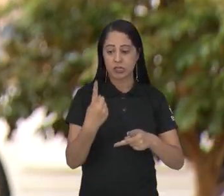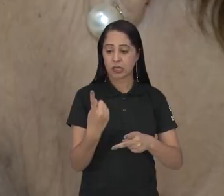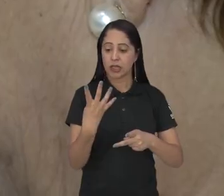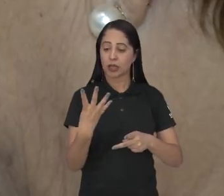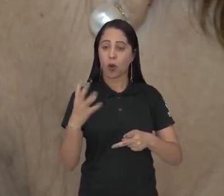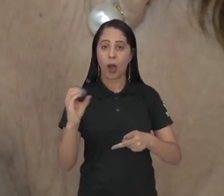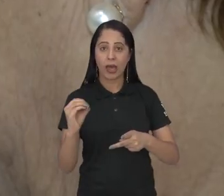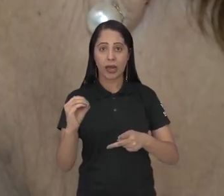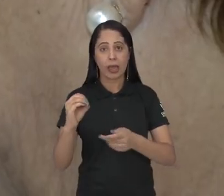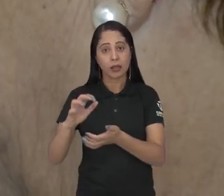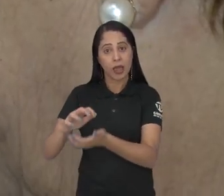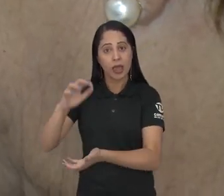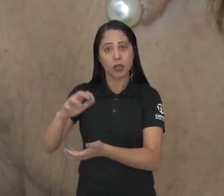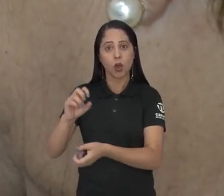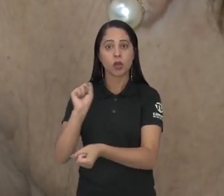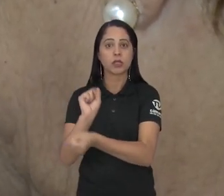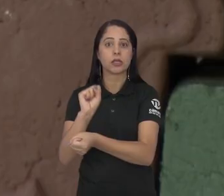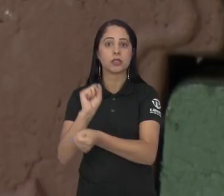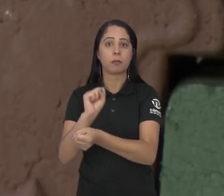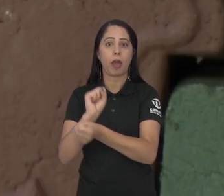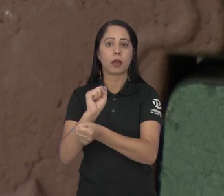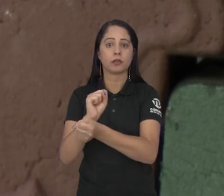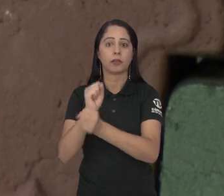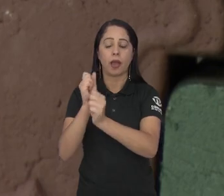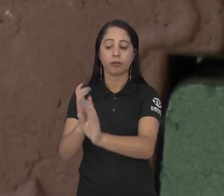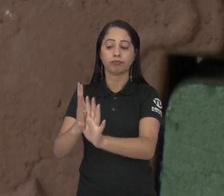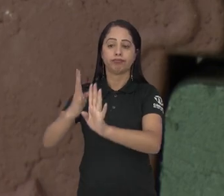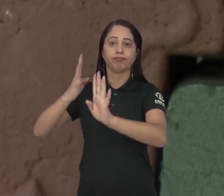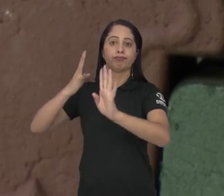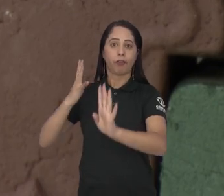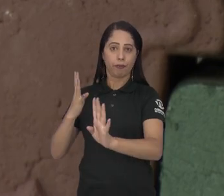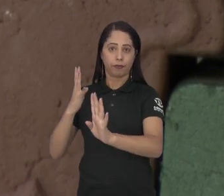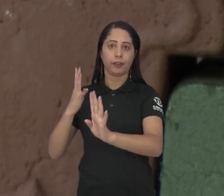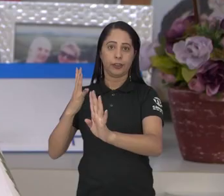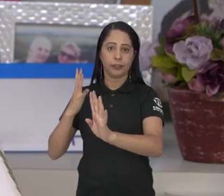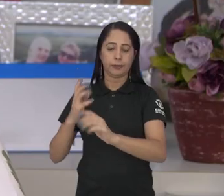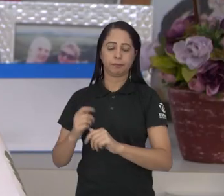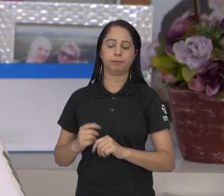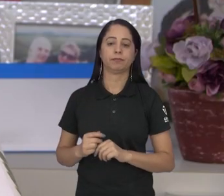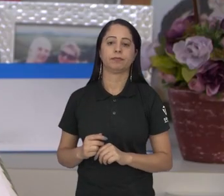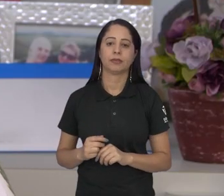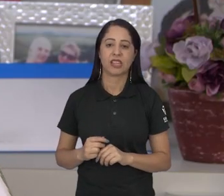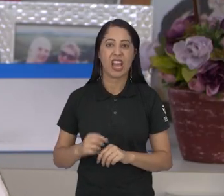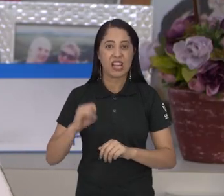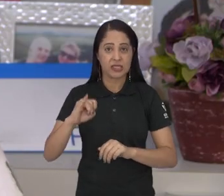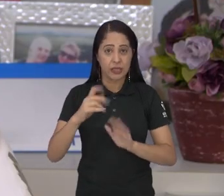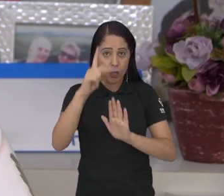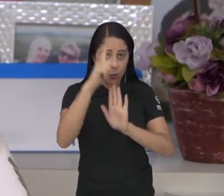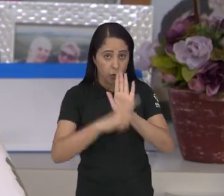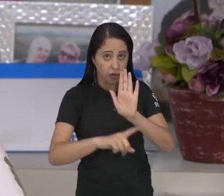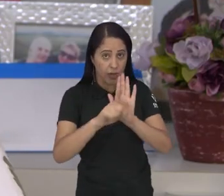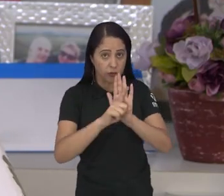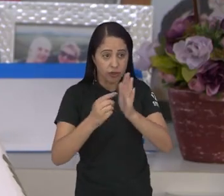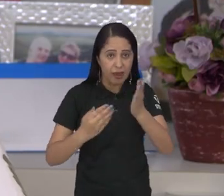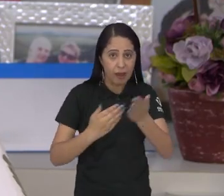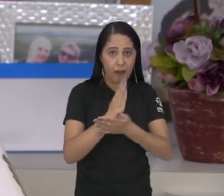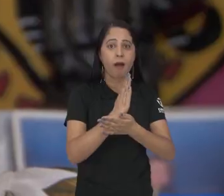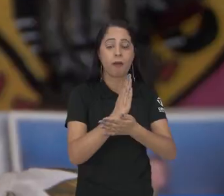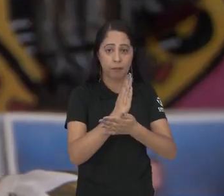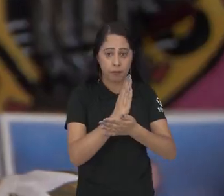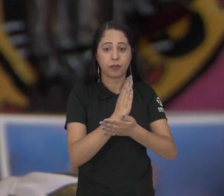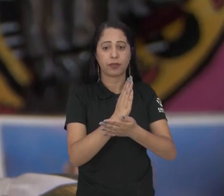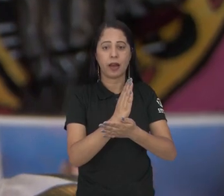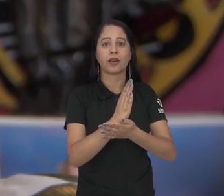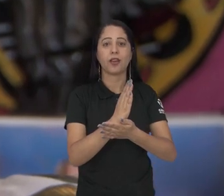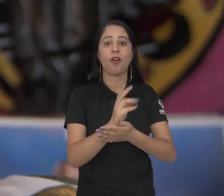140 idosos esperando por uma vaga em casa de repouso a parlamentar explica que caso o projeto